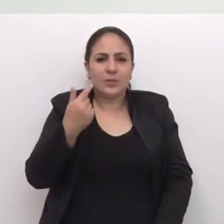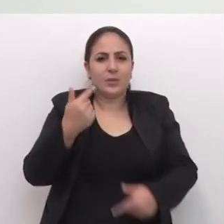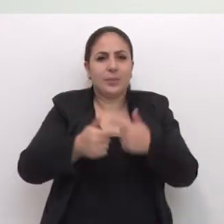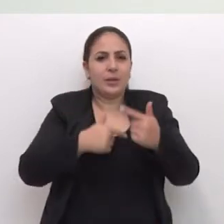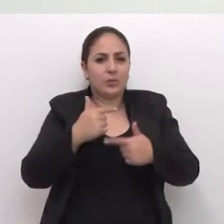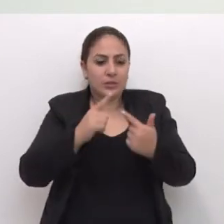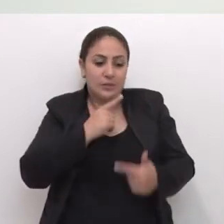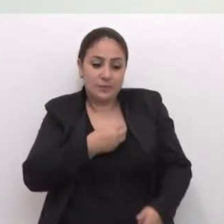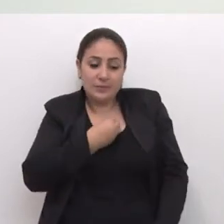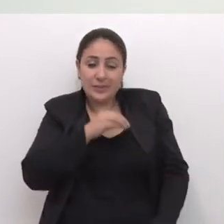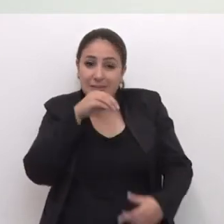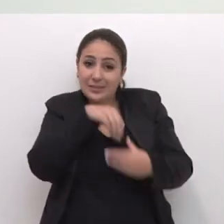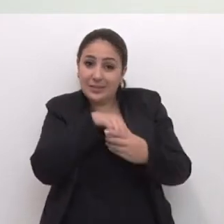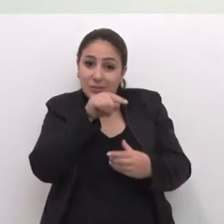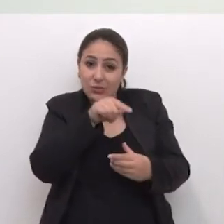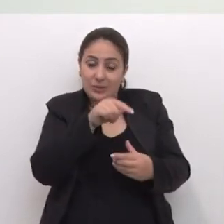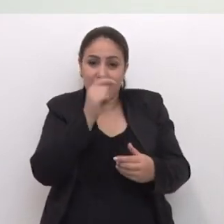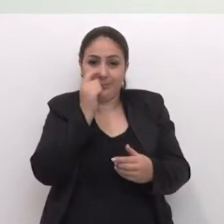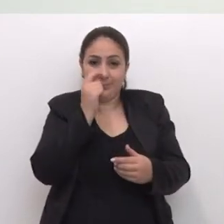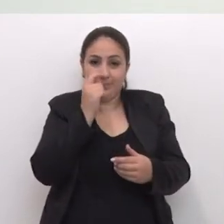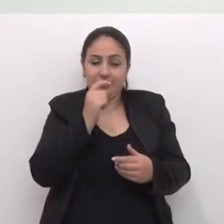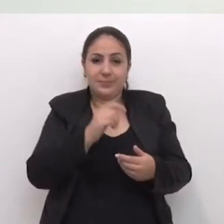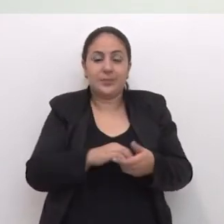que tiveram sua vida ali,